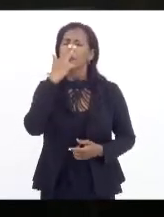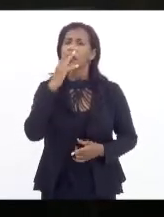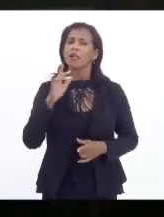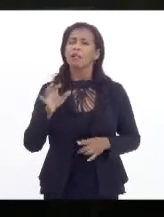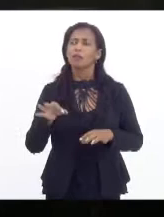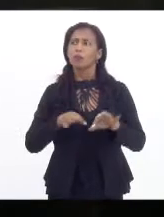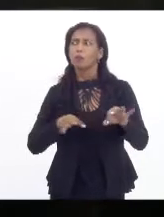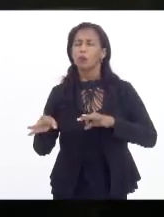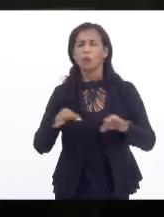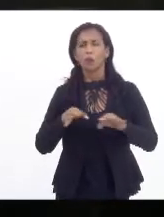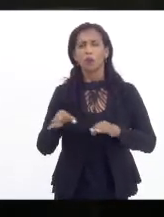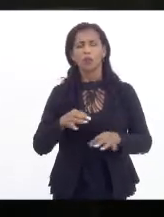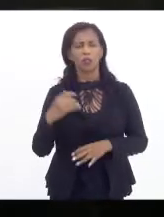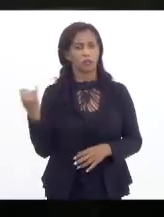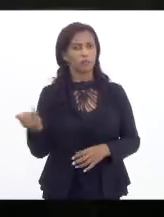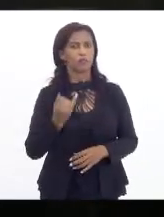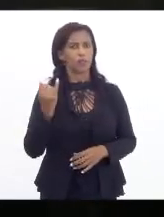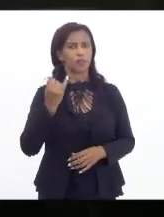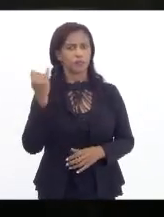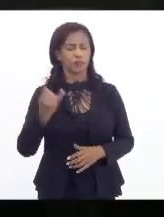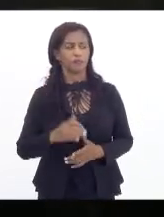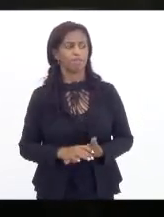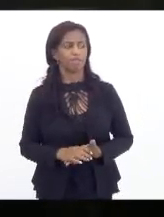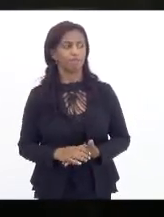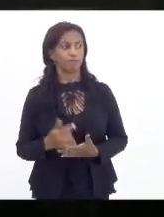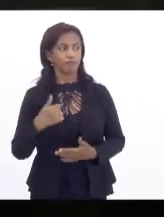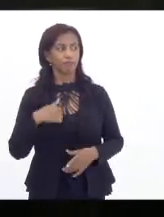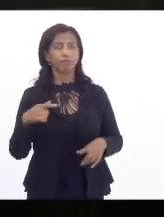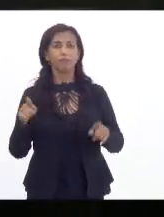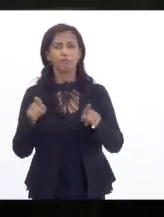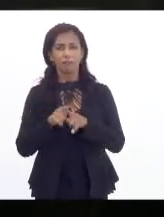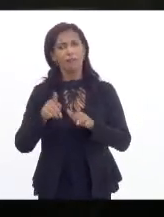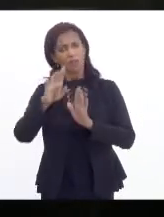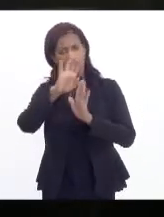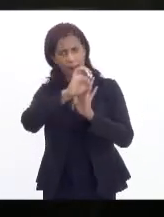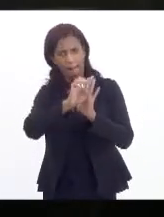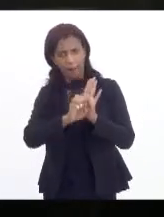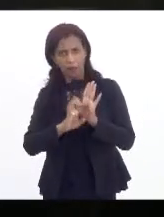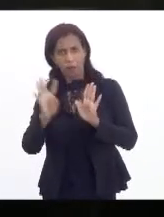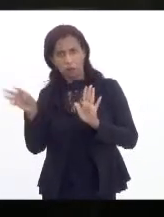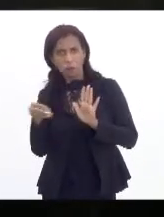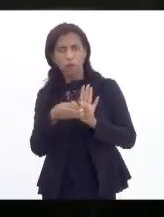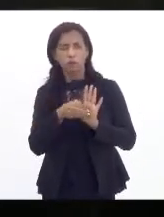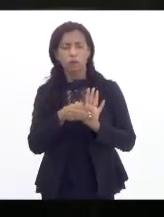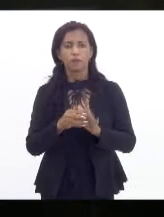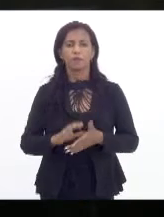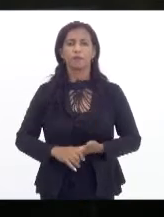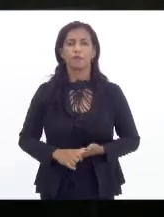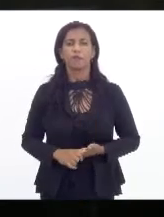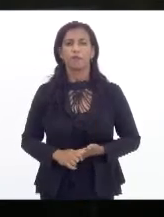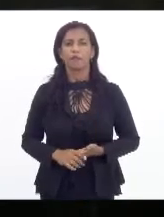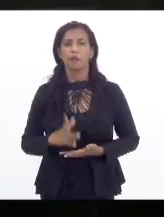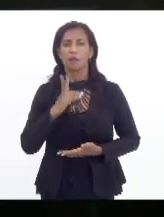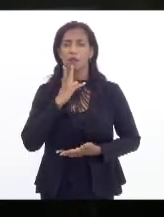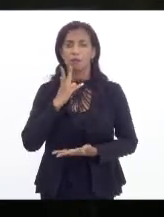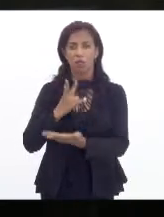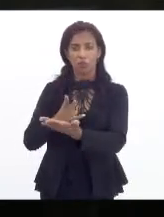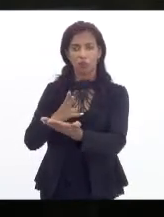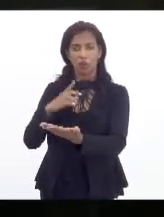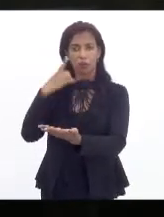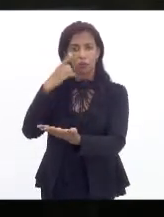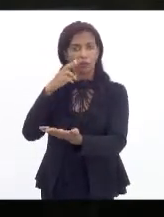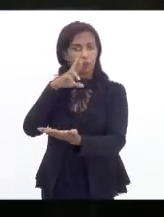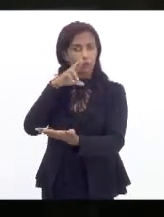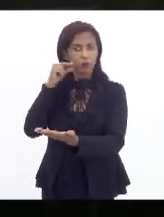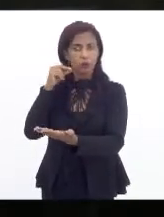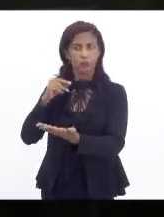projeto muito importante. Eu também emendei o projeto, mas digo ao deputado Rosenberg Reis